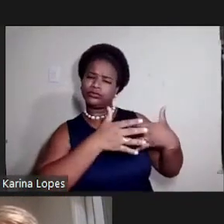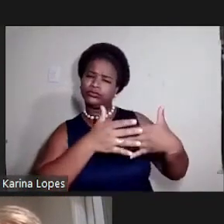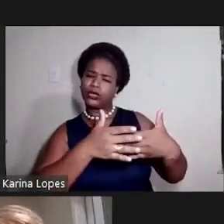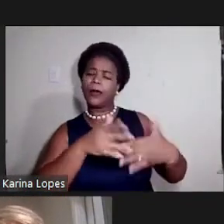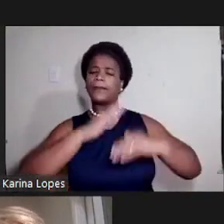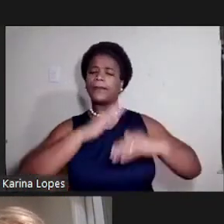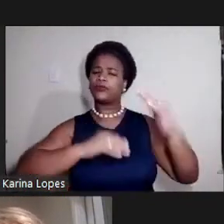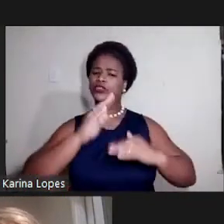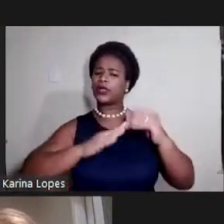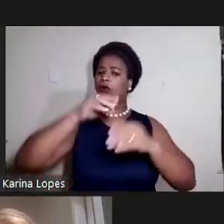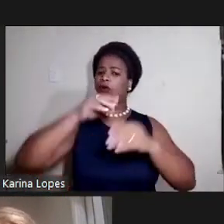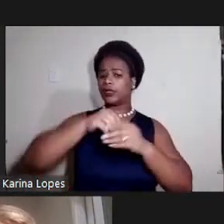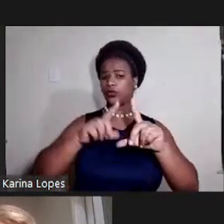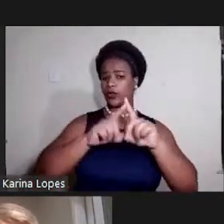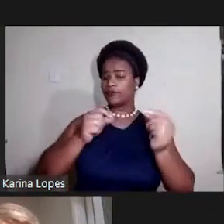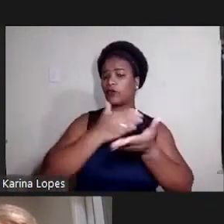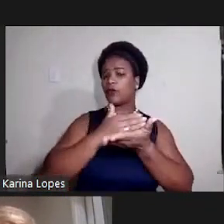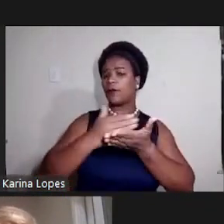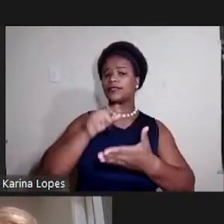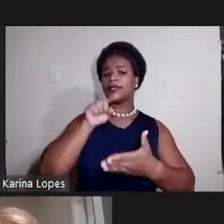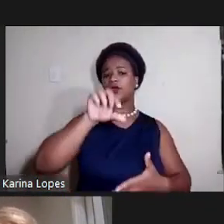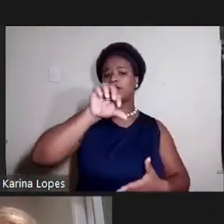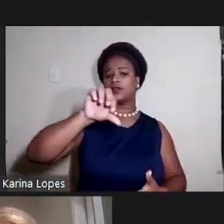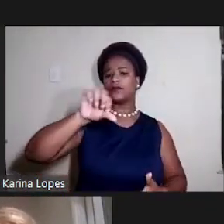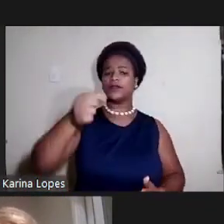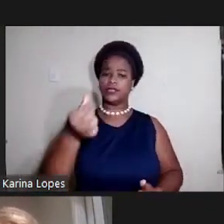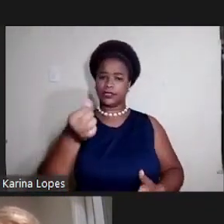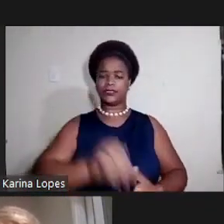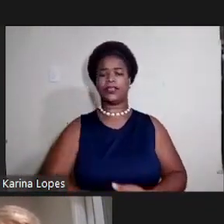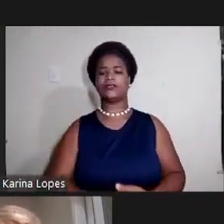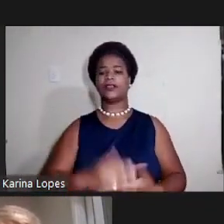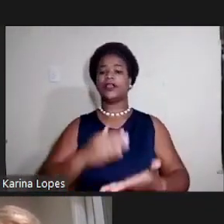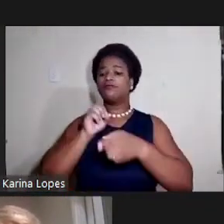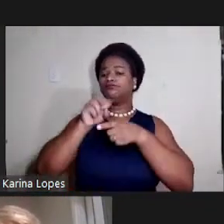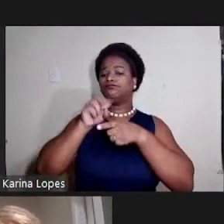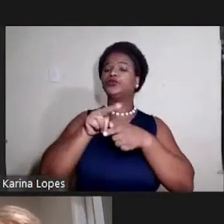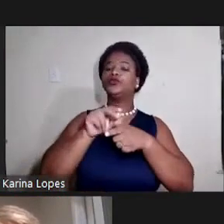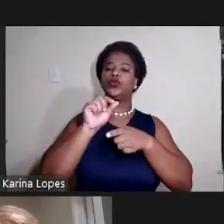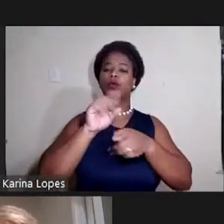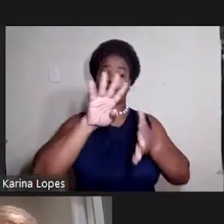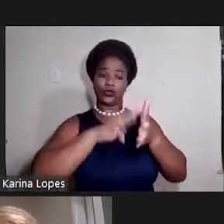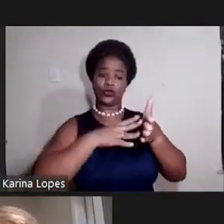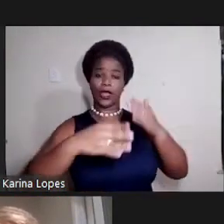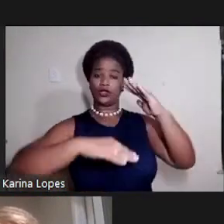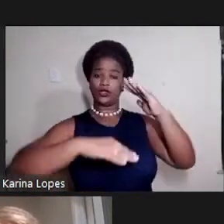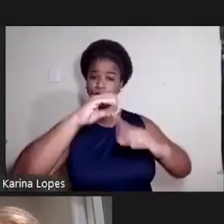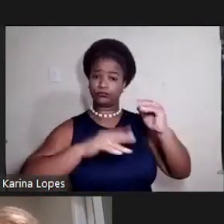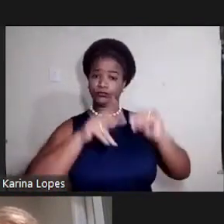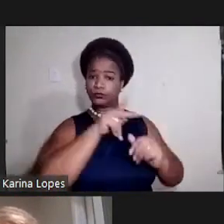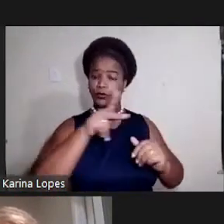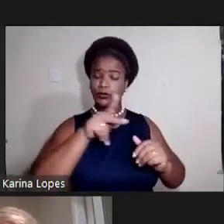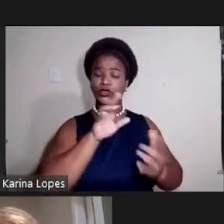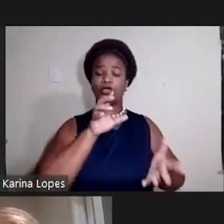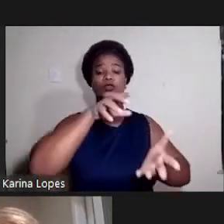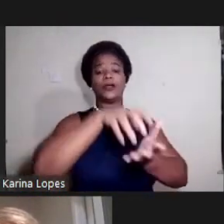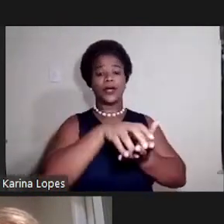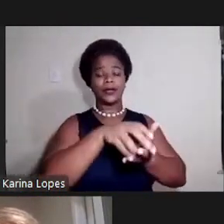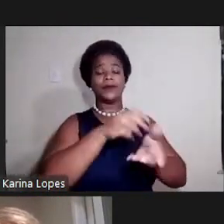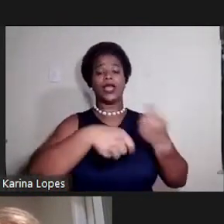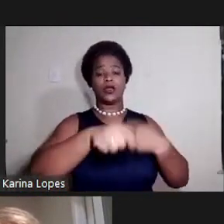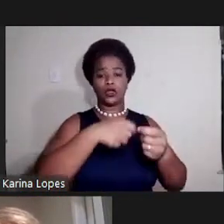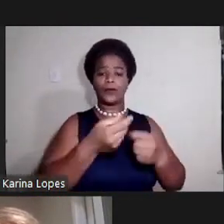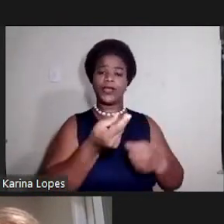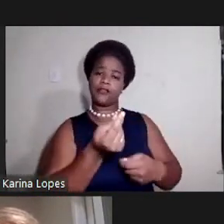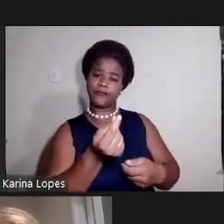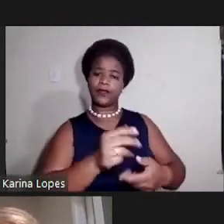em 1996, quando entra para o quadro da Universidade no Departamento de Economia e Finanças. Na